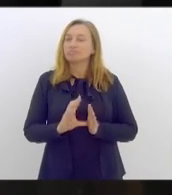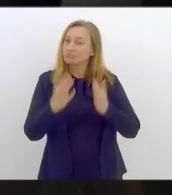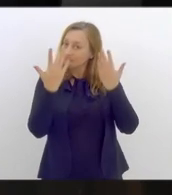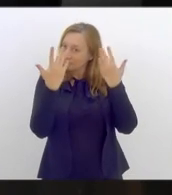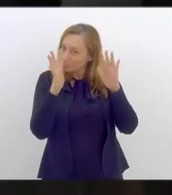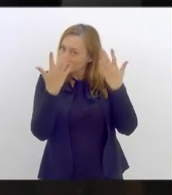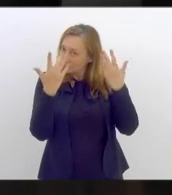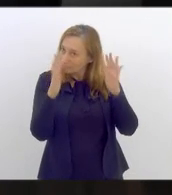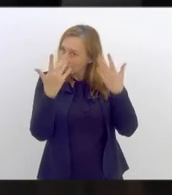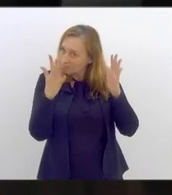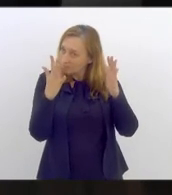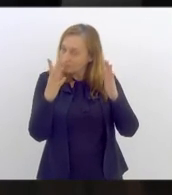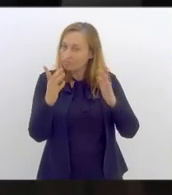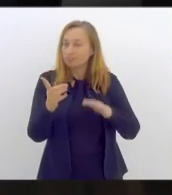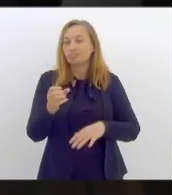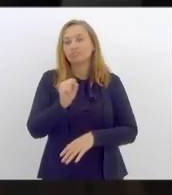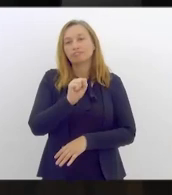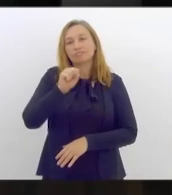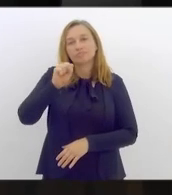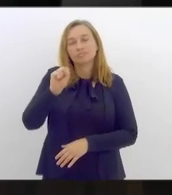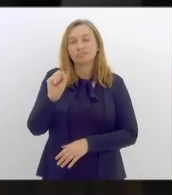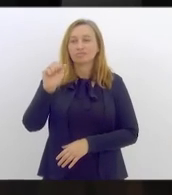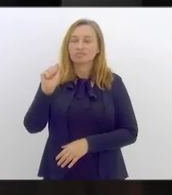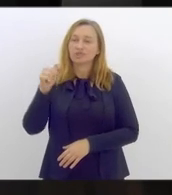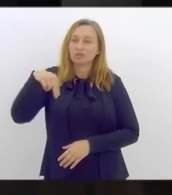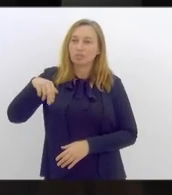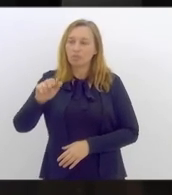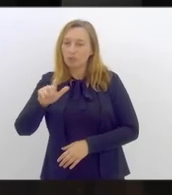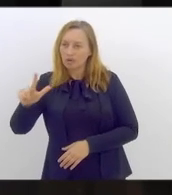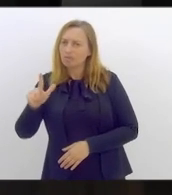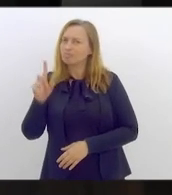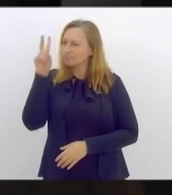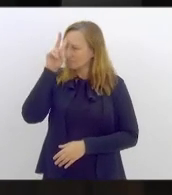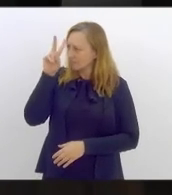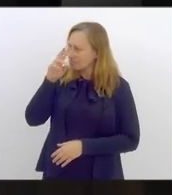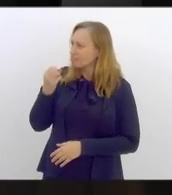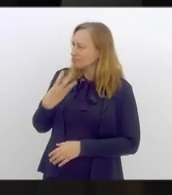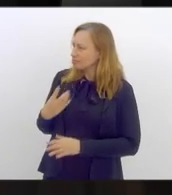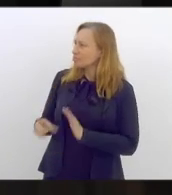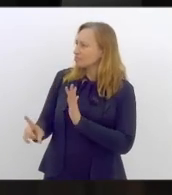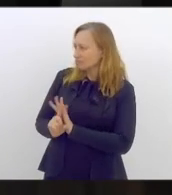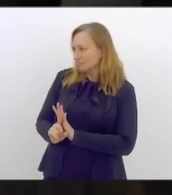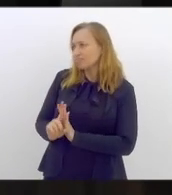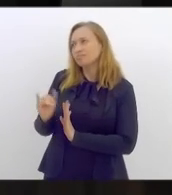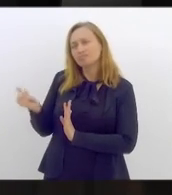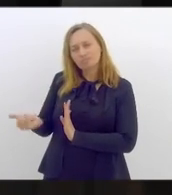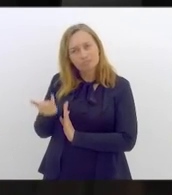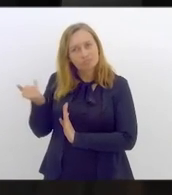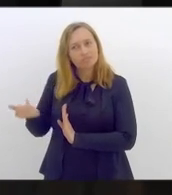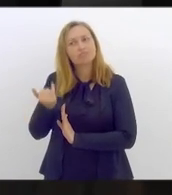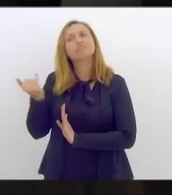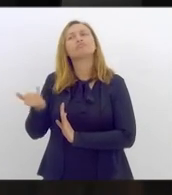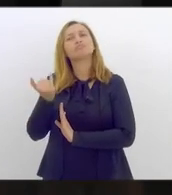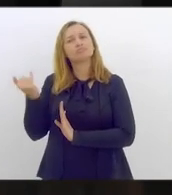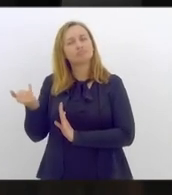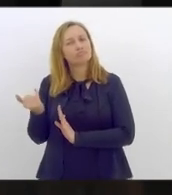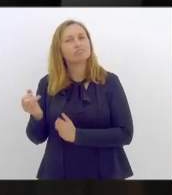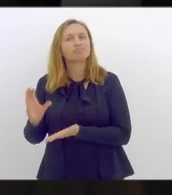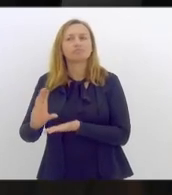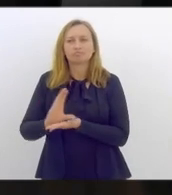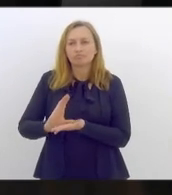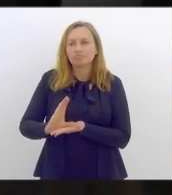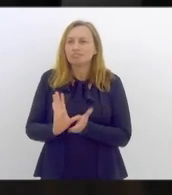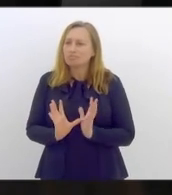parabenizar aí ao nosso querido de Samuel Malafaia realmente bem lembrado essa lei que é importantíssima os conselhos